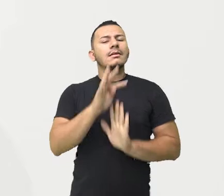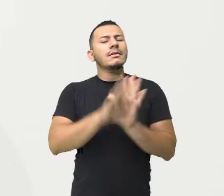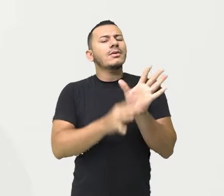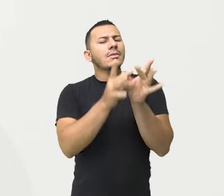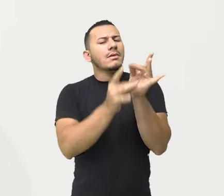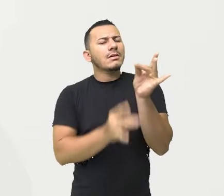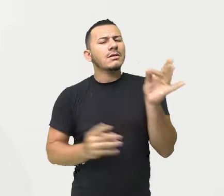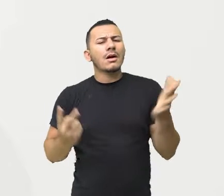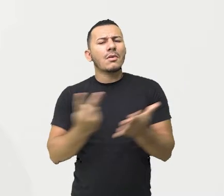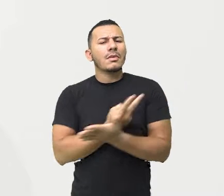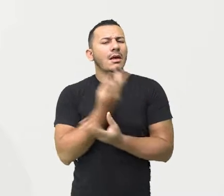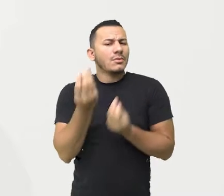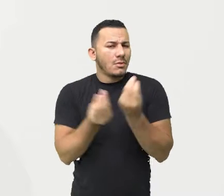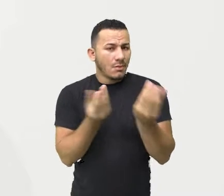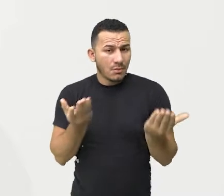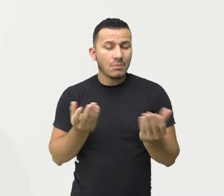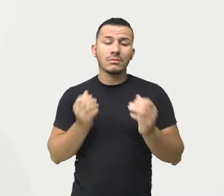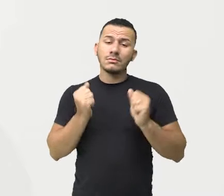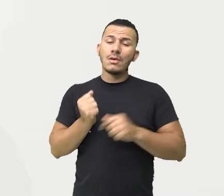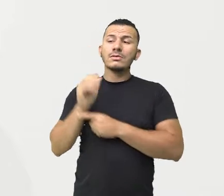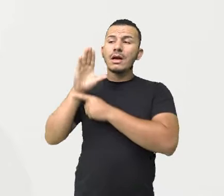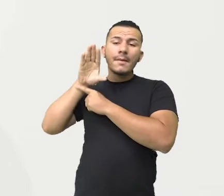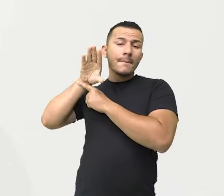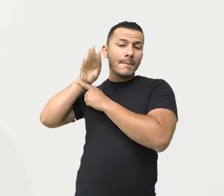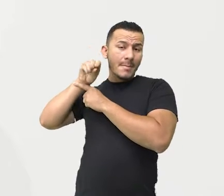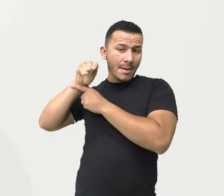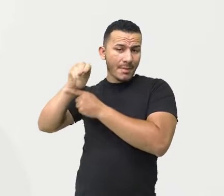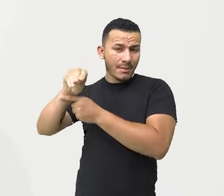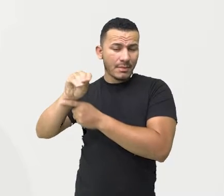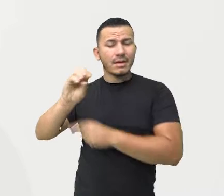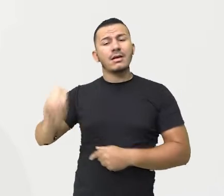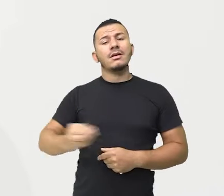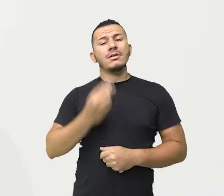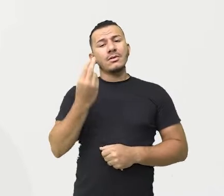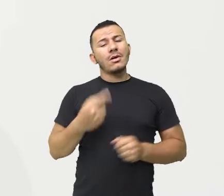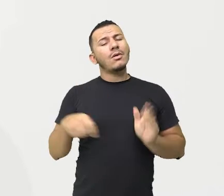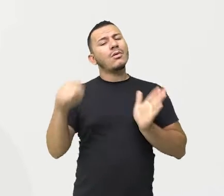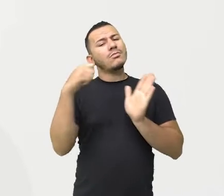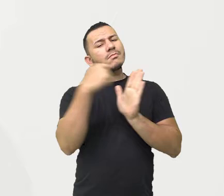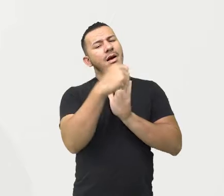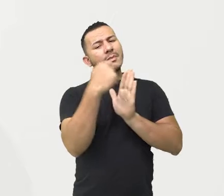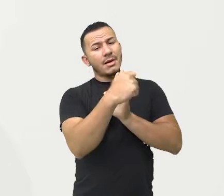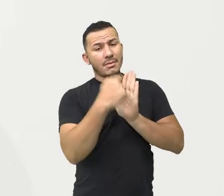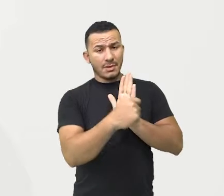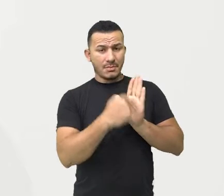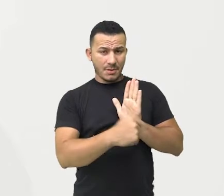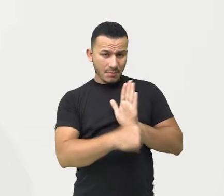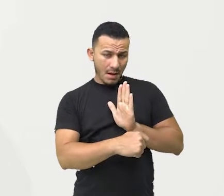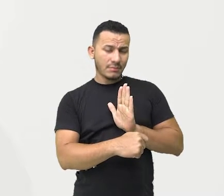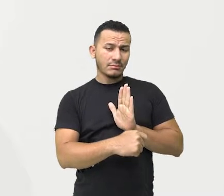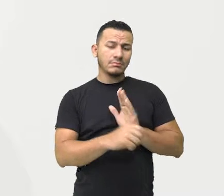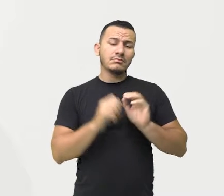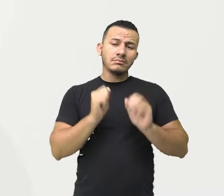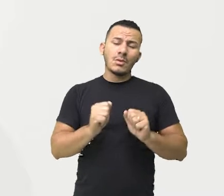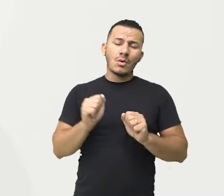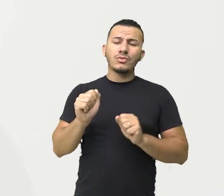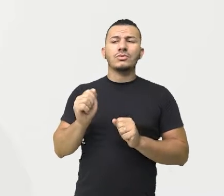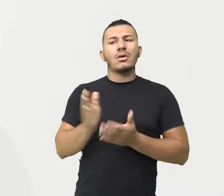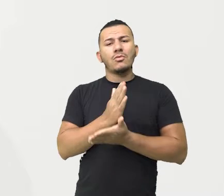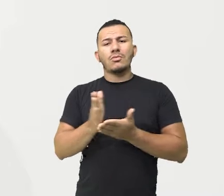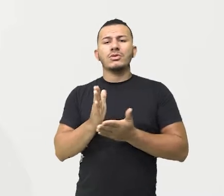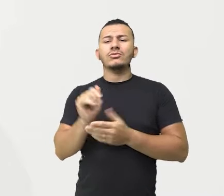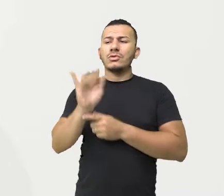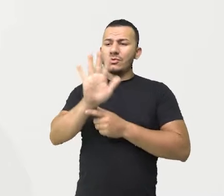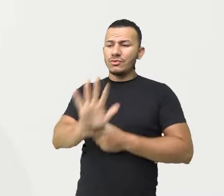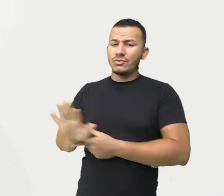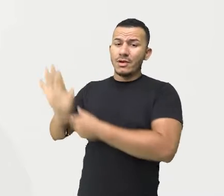ou pela escrita. Pode incluir as características mais gerais e as mais